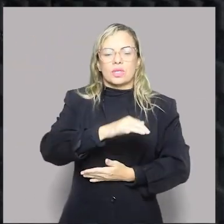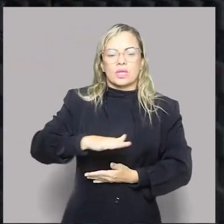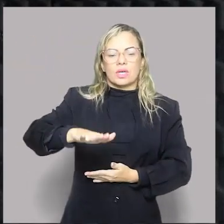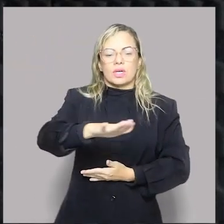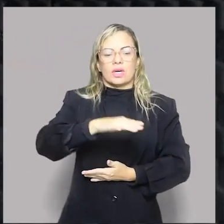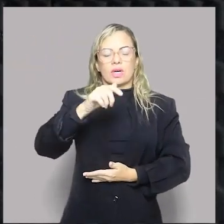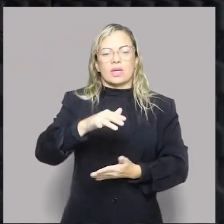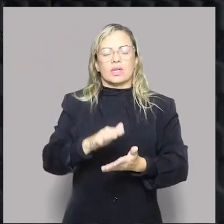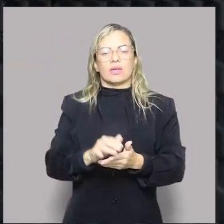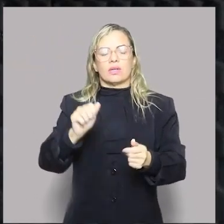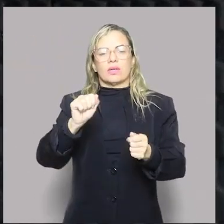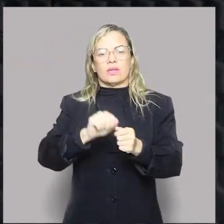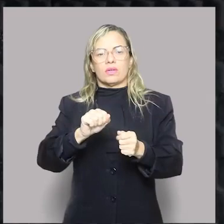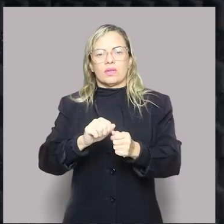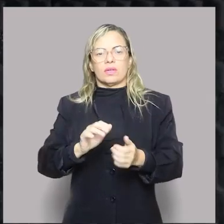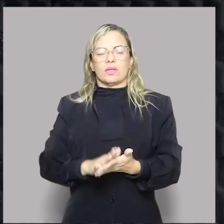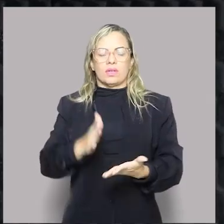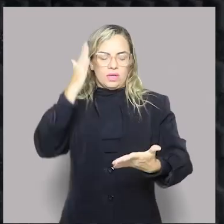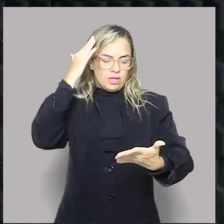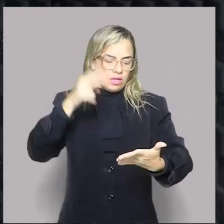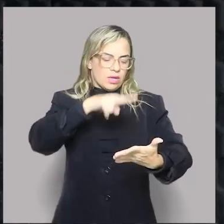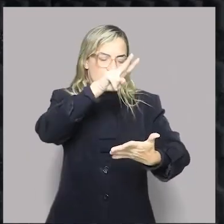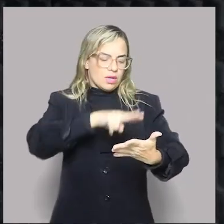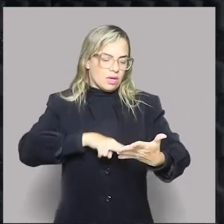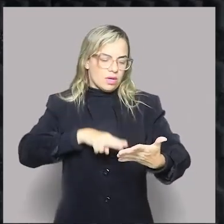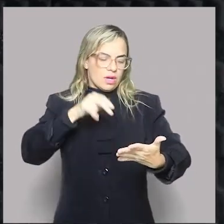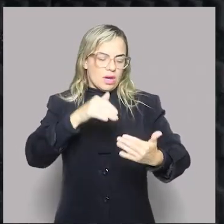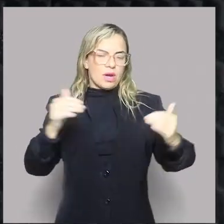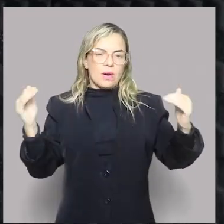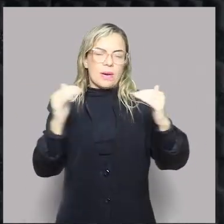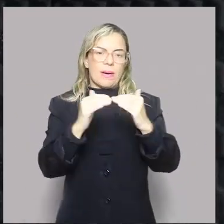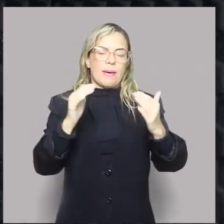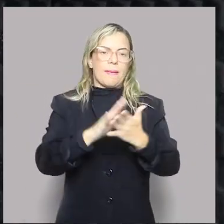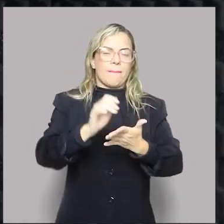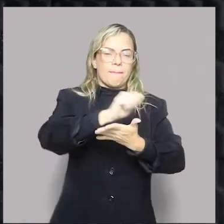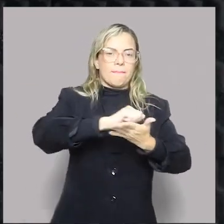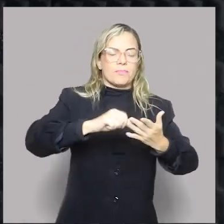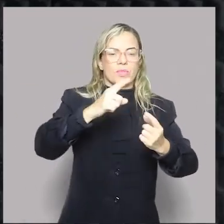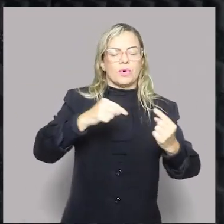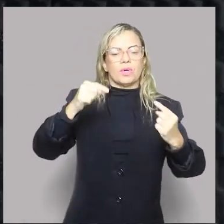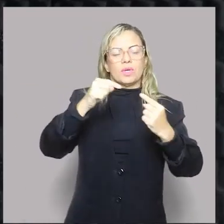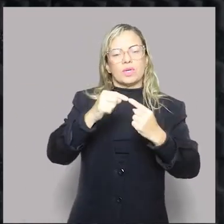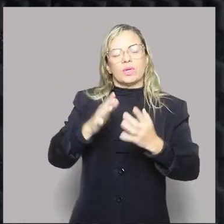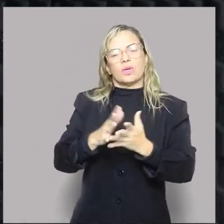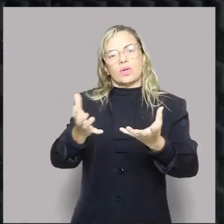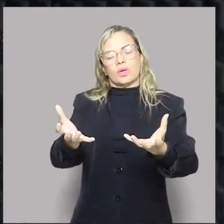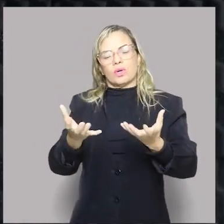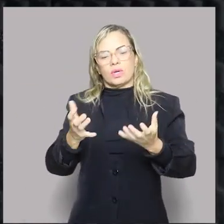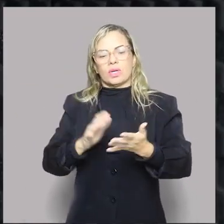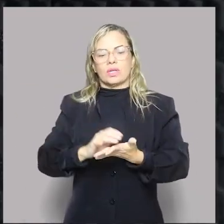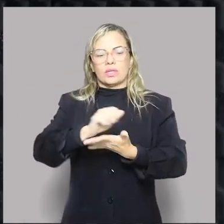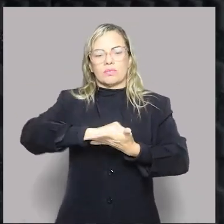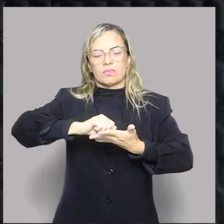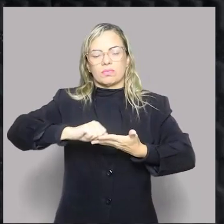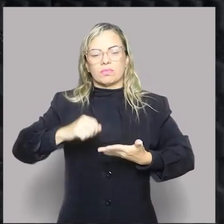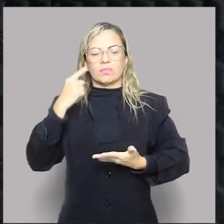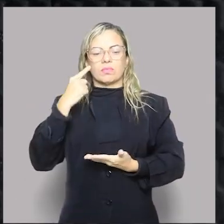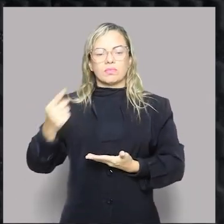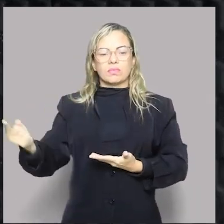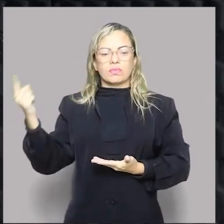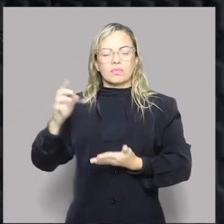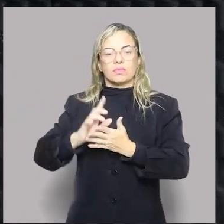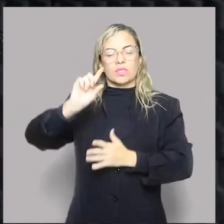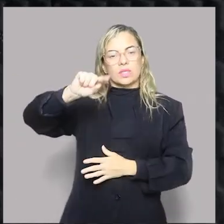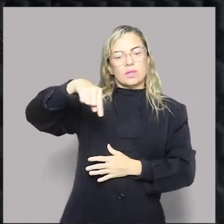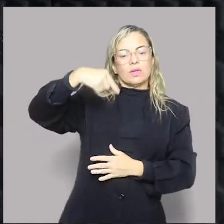dizendo. Agora, tome muito cuidado em você não aprender uma série de citações aleatórias, soltas e